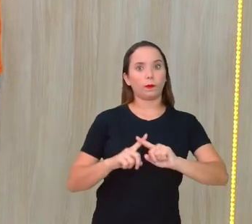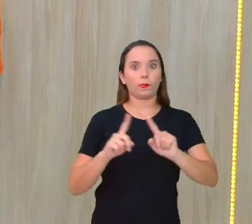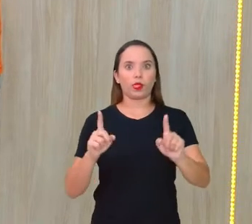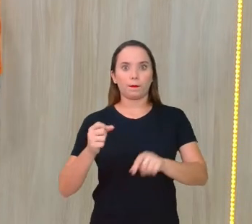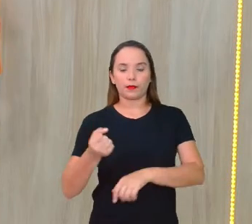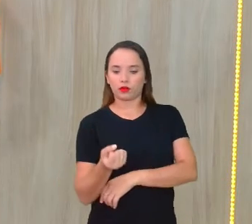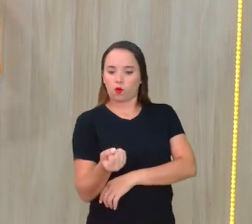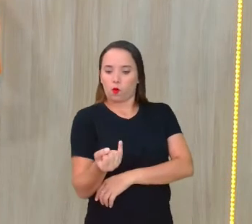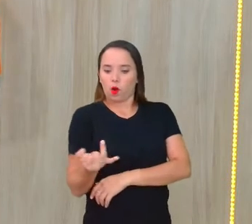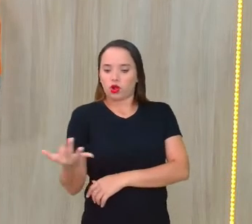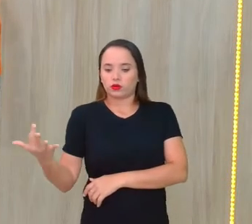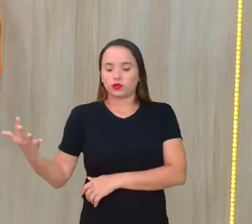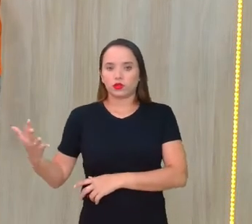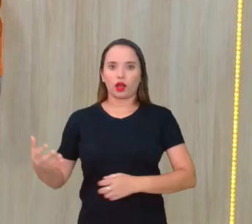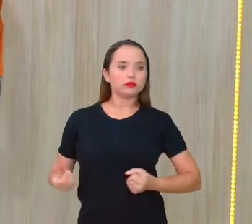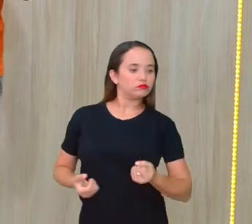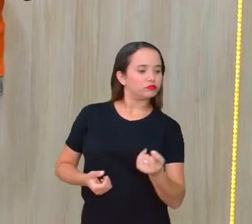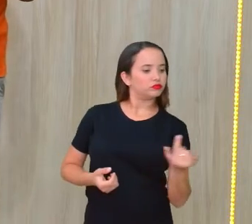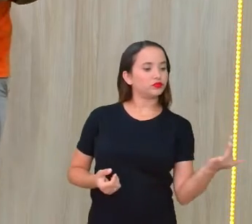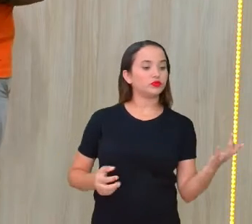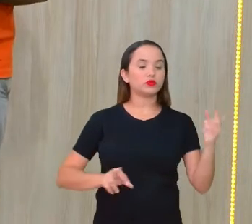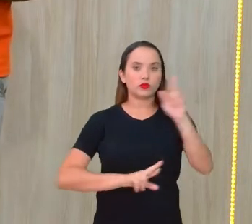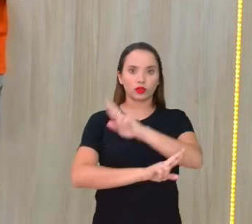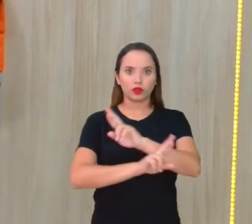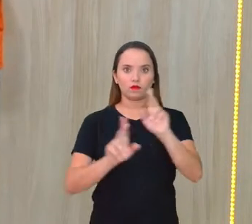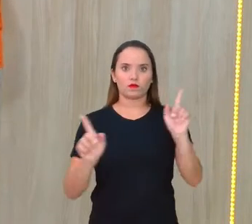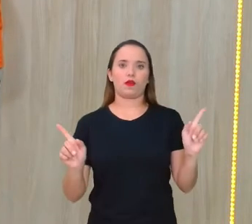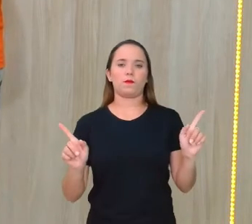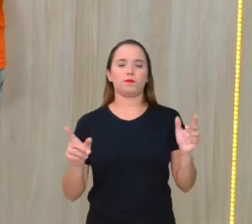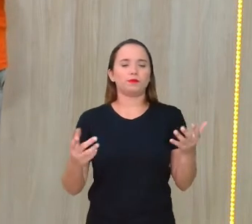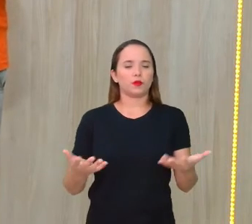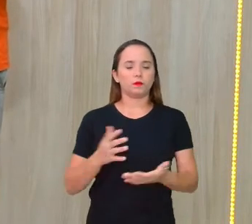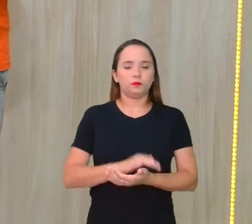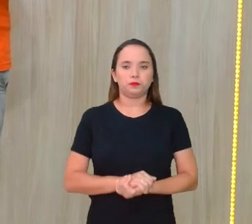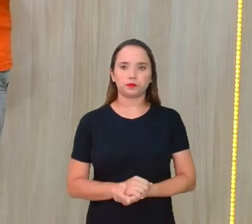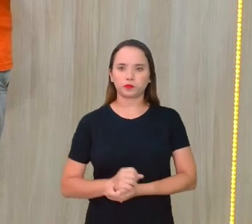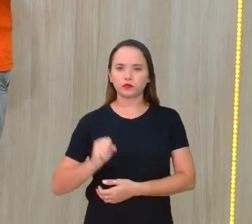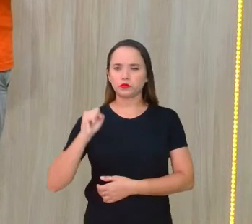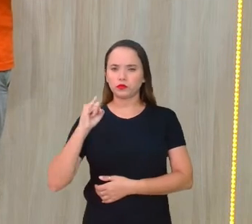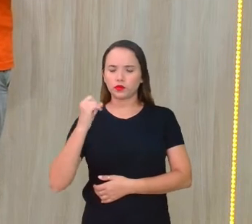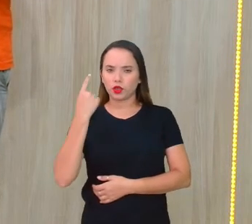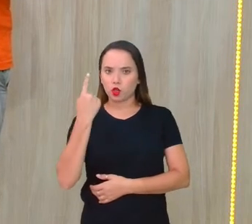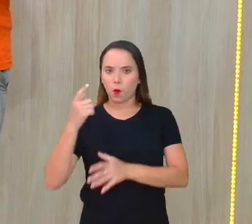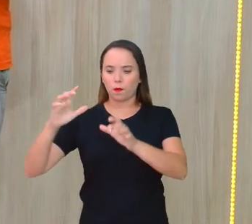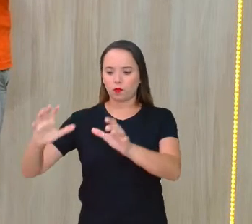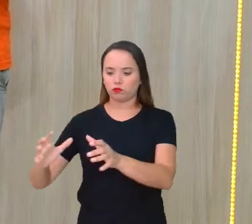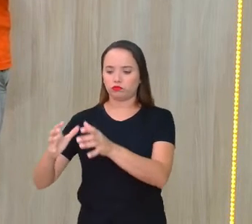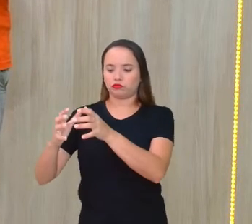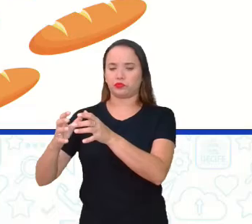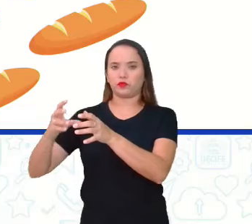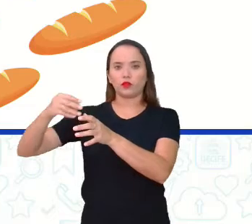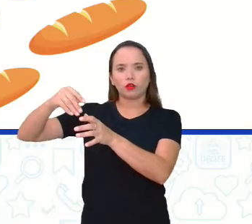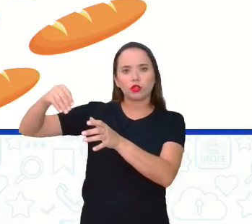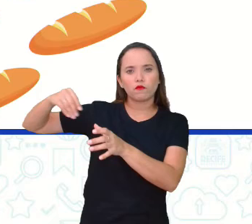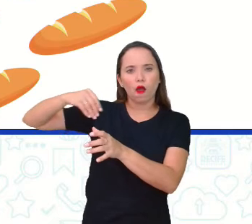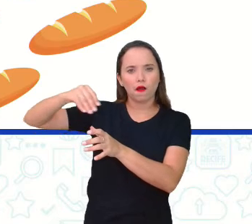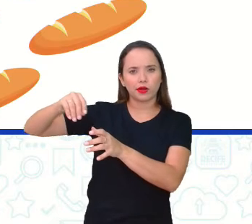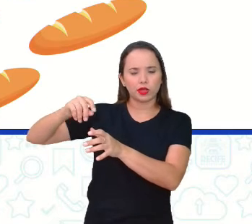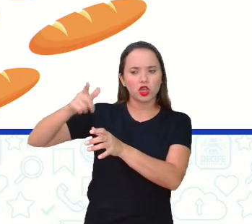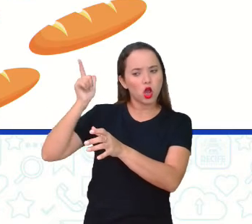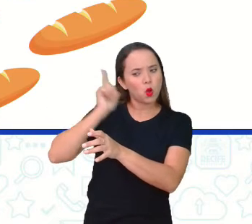de farinha em quantidades de pão. Então veja, se uma quantidade pode fazer 5